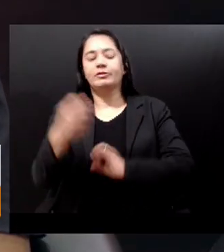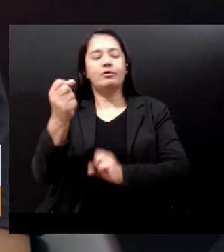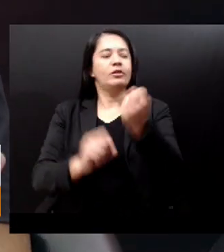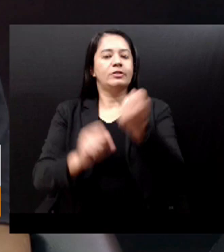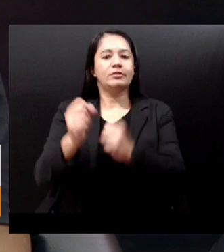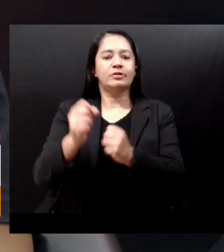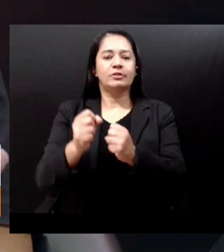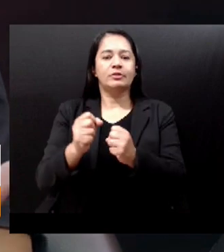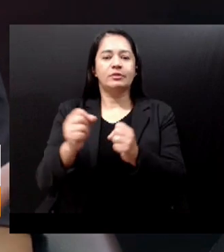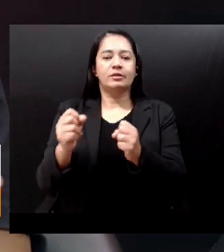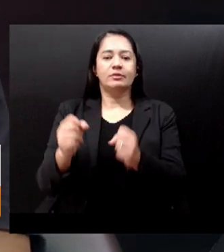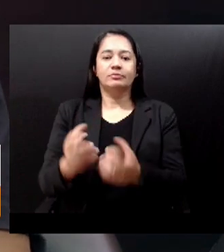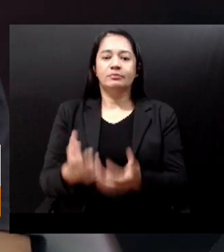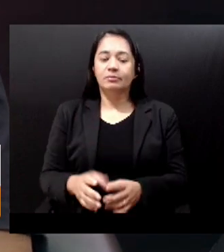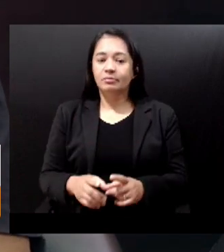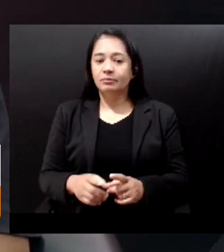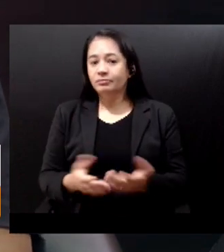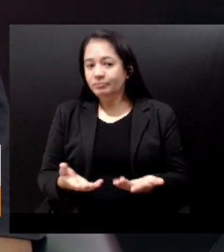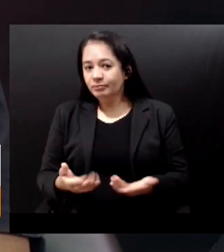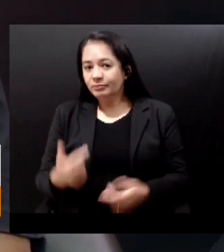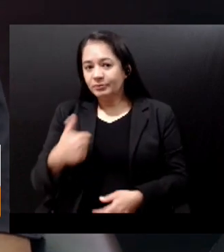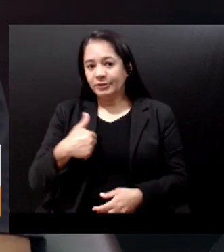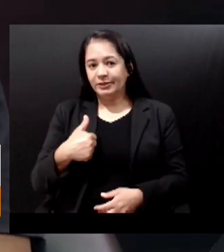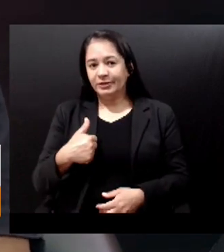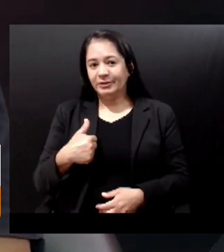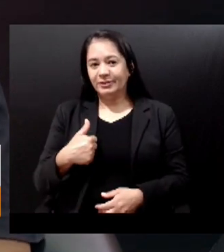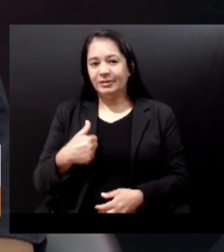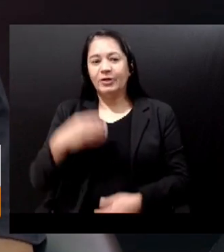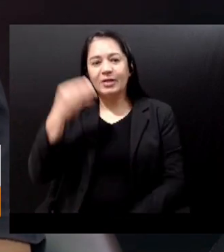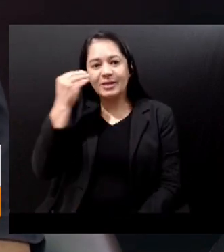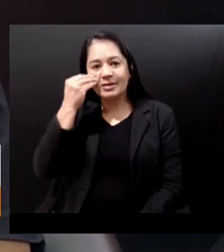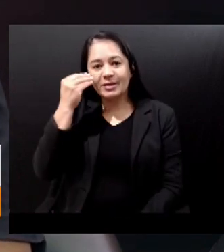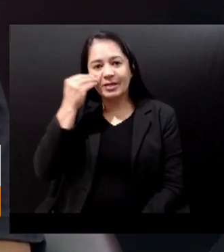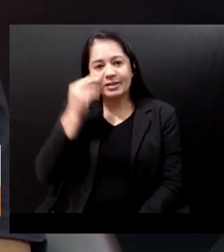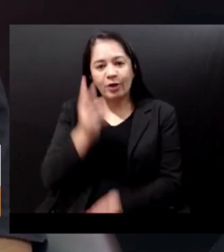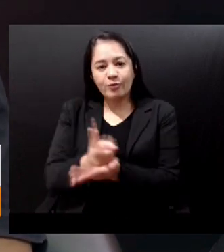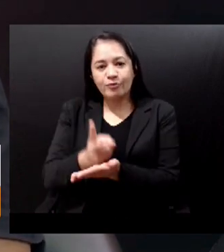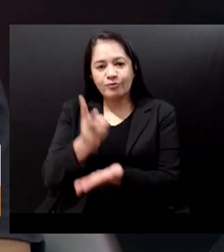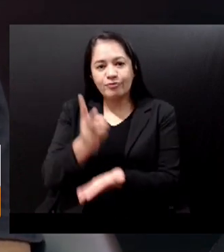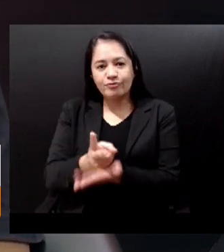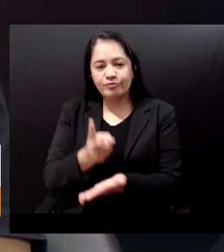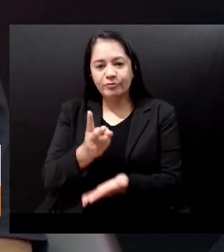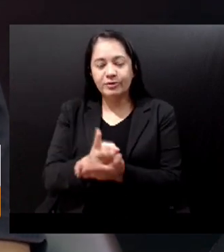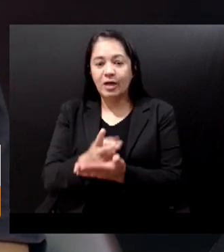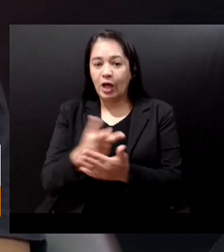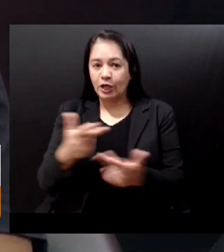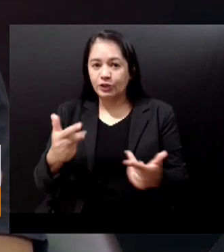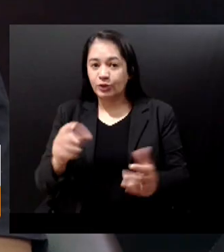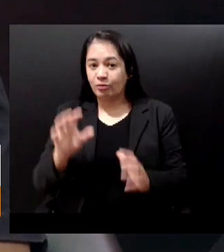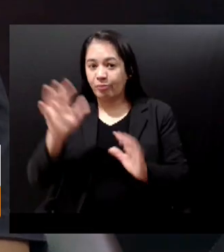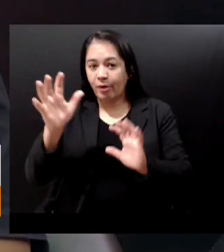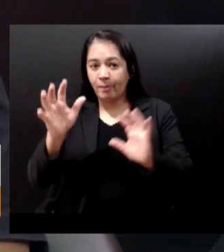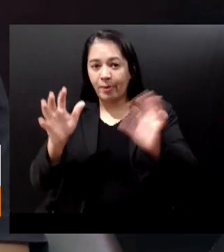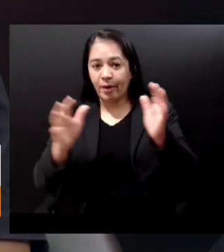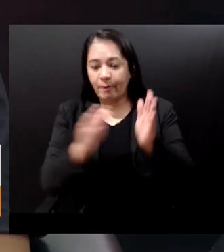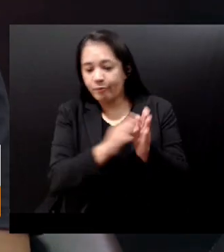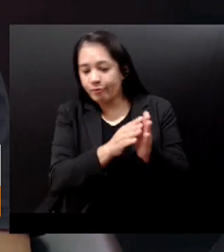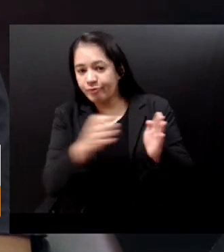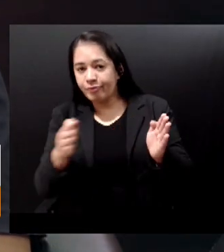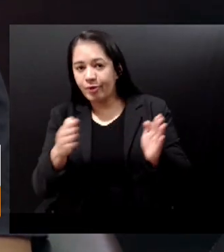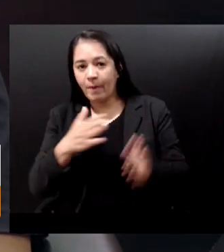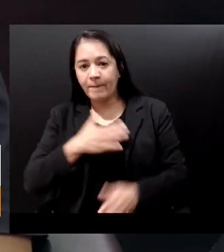trabalho", e eu ter aquela tentar manter aquela constância, as coisas que vão acontecendo durante o meu dia, que nem